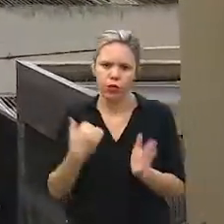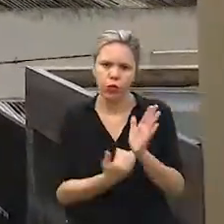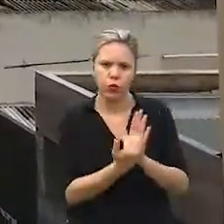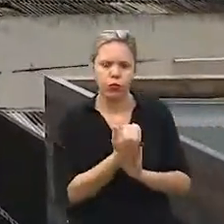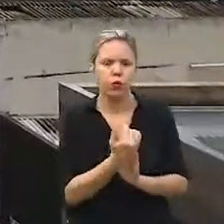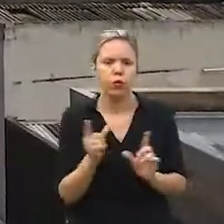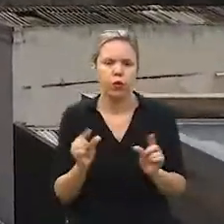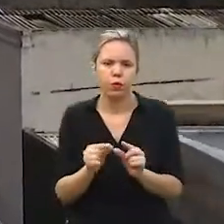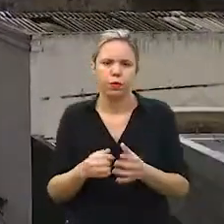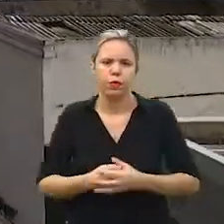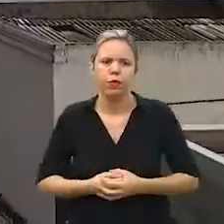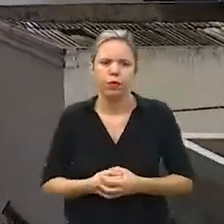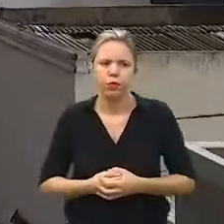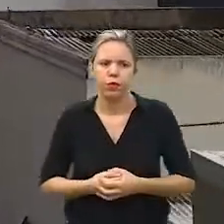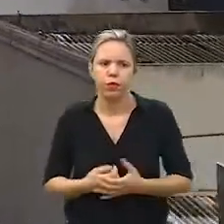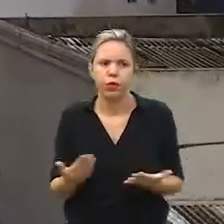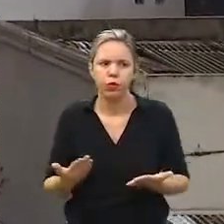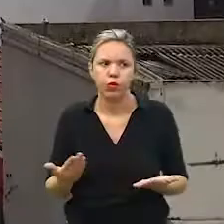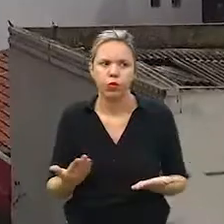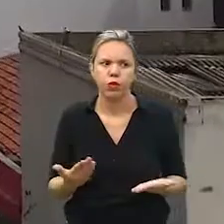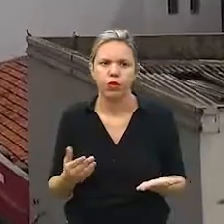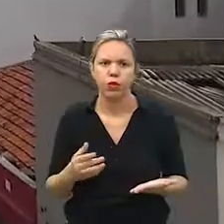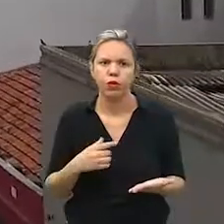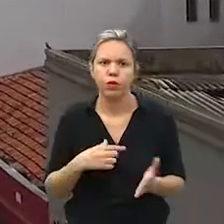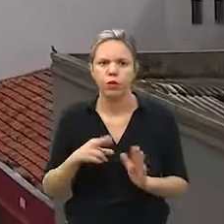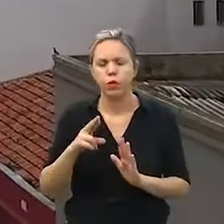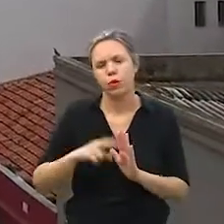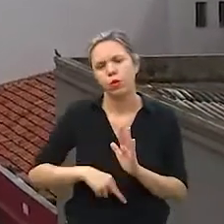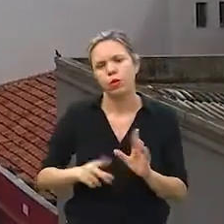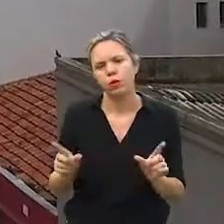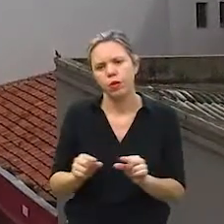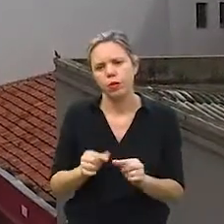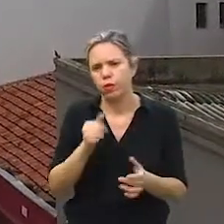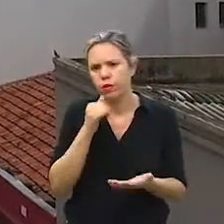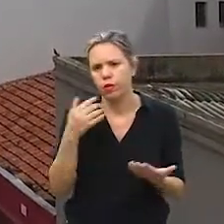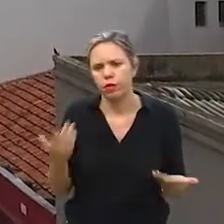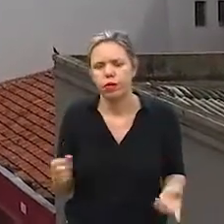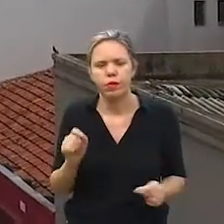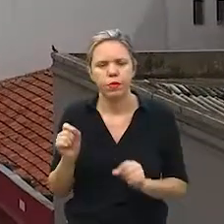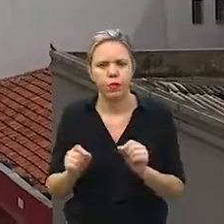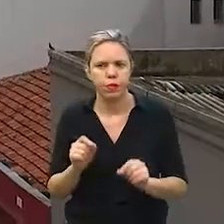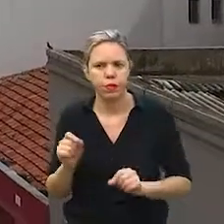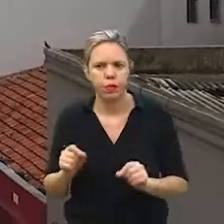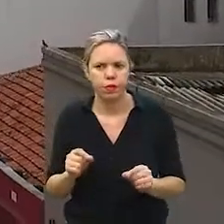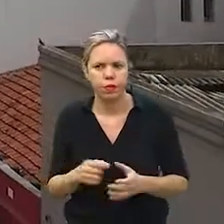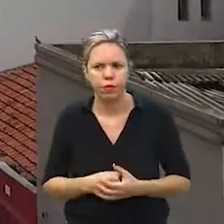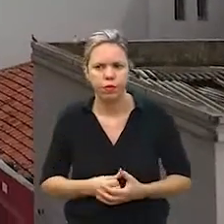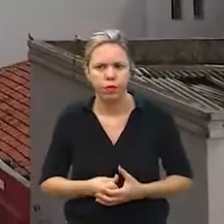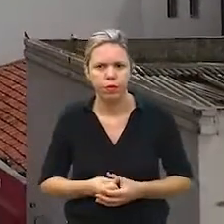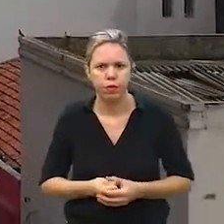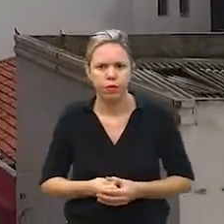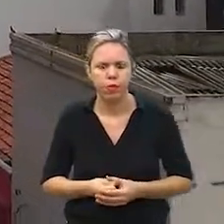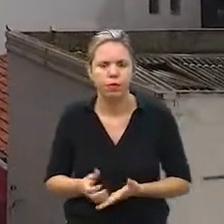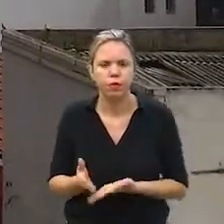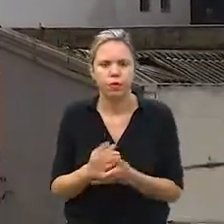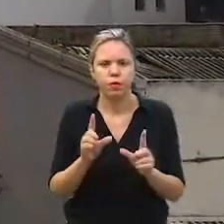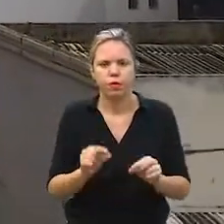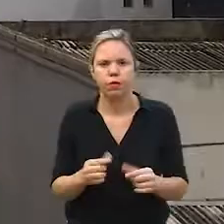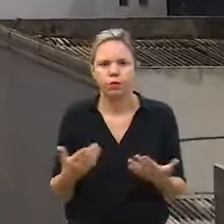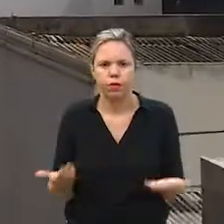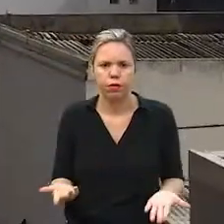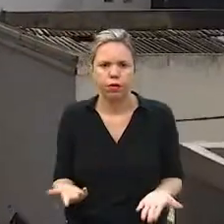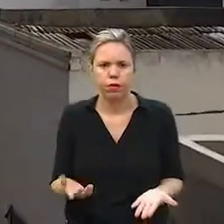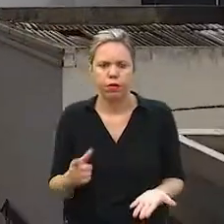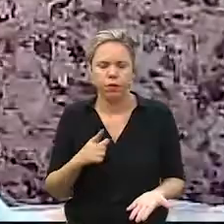crescimento um pouco menor. E outras receitas são receitas menores e que arrecadam muito pouco, e